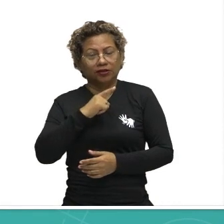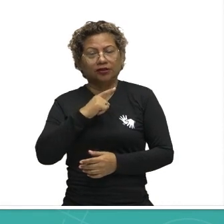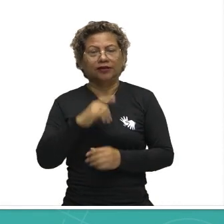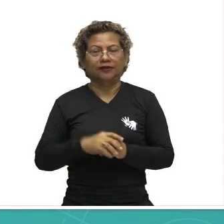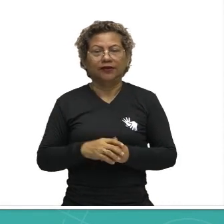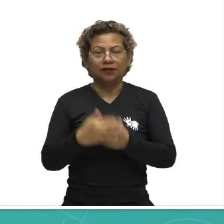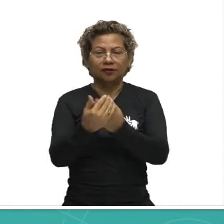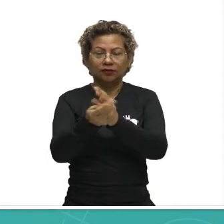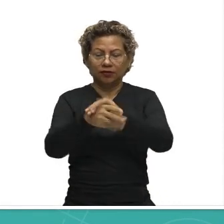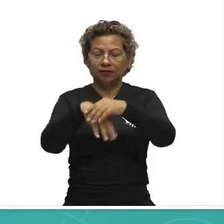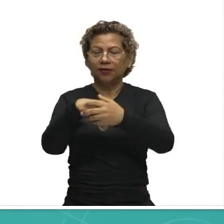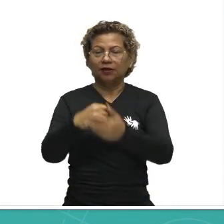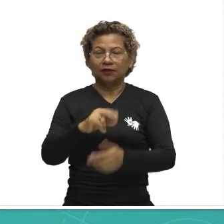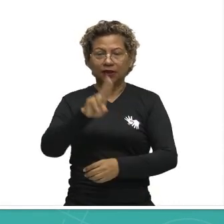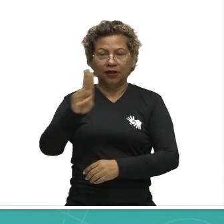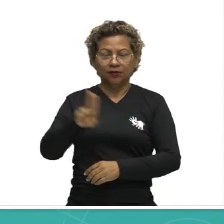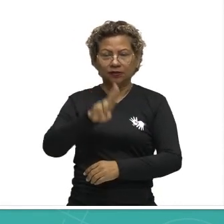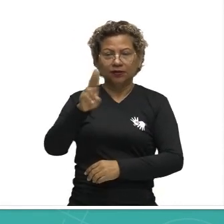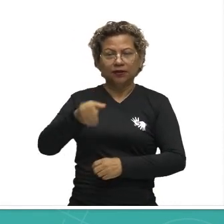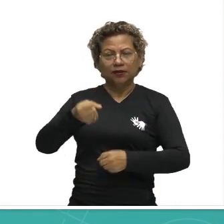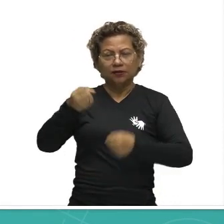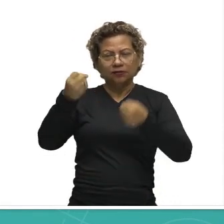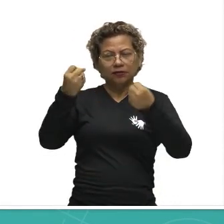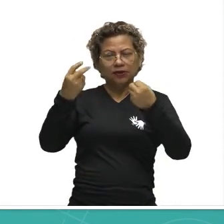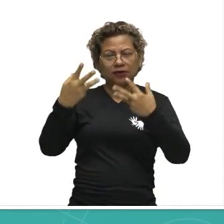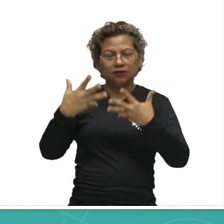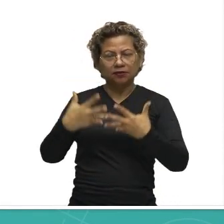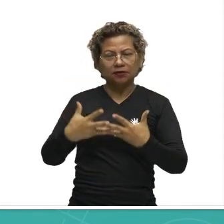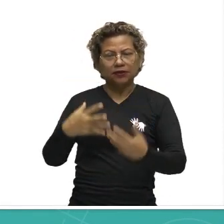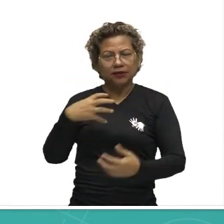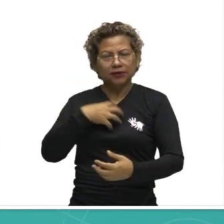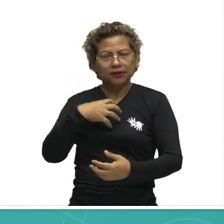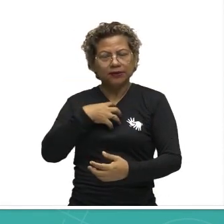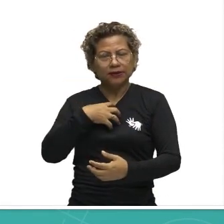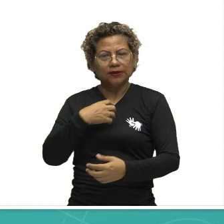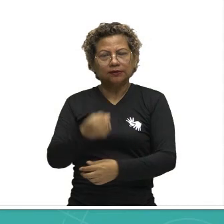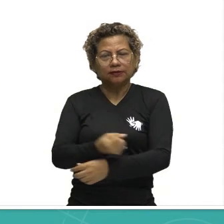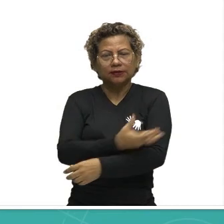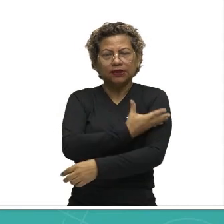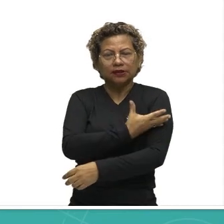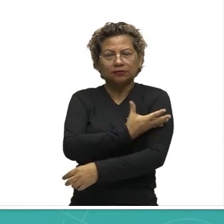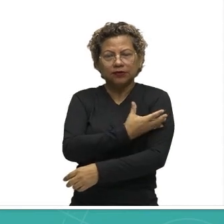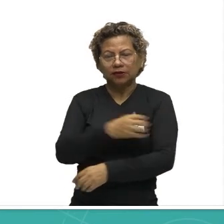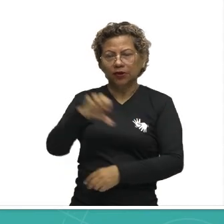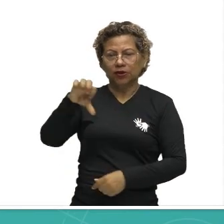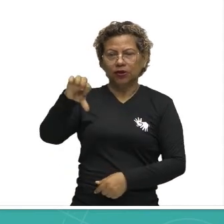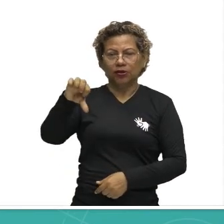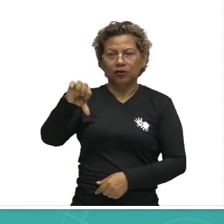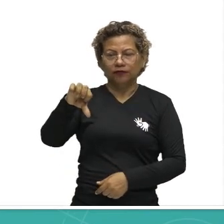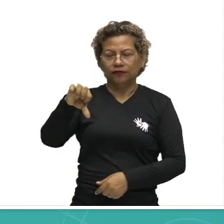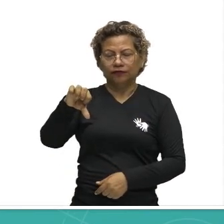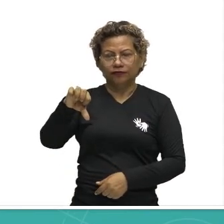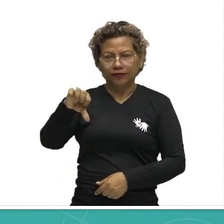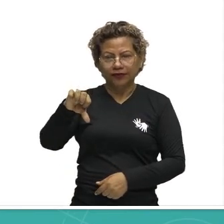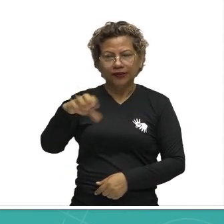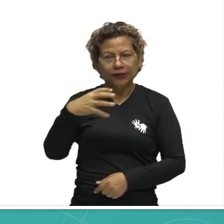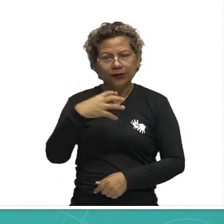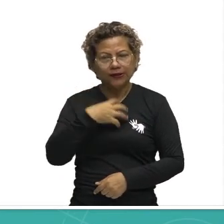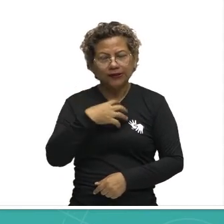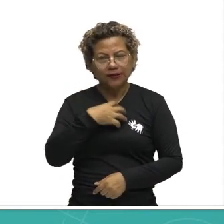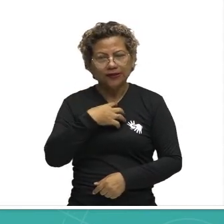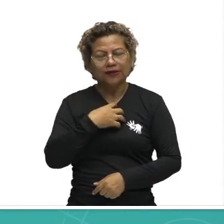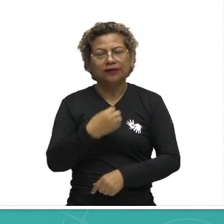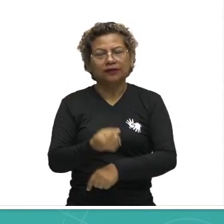gestos das mãos são usados para expressar, né, exprimir 9 emoções que falam do quê? Dos nossos sentimentos,